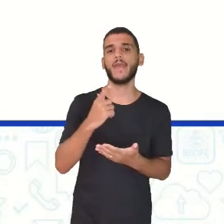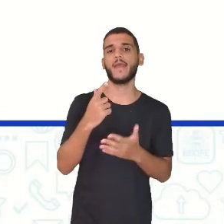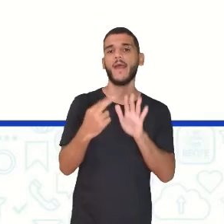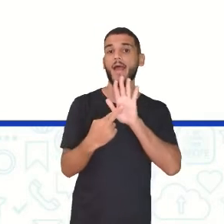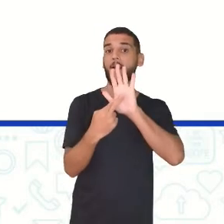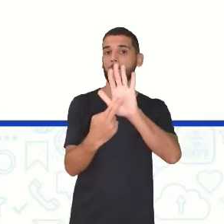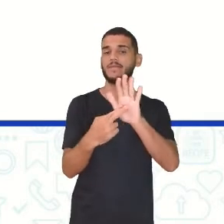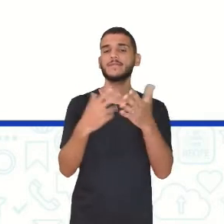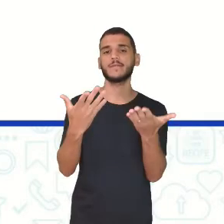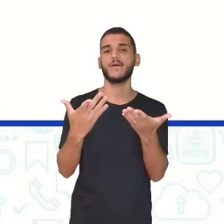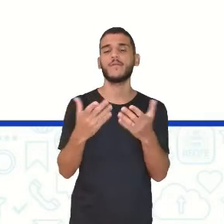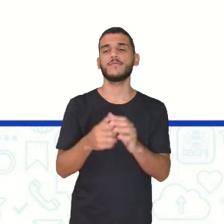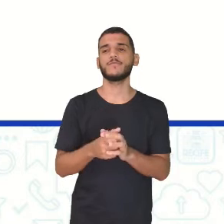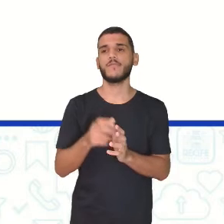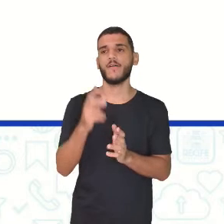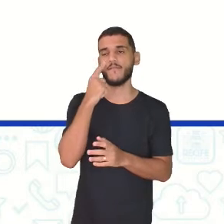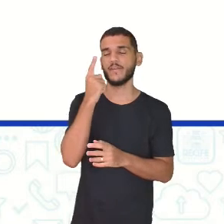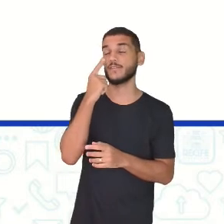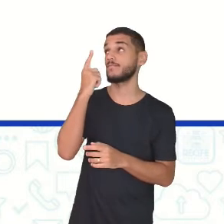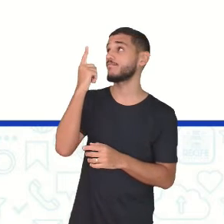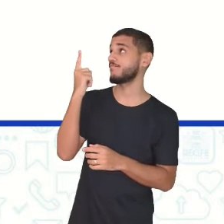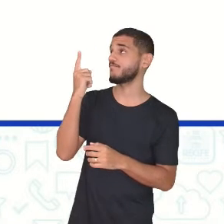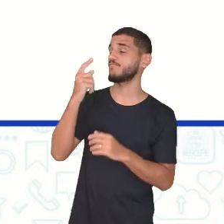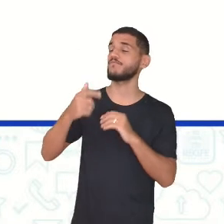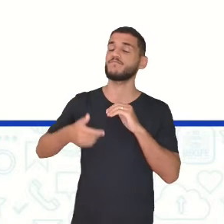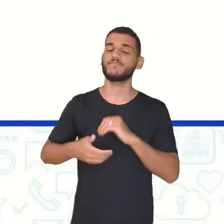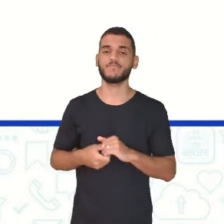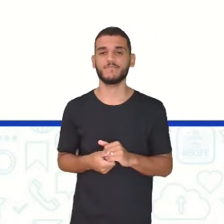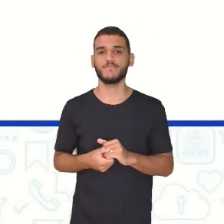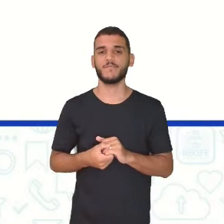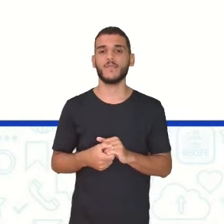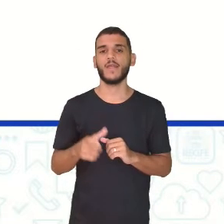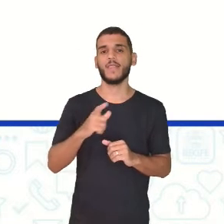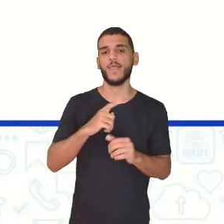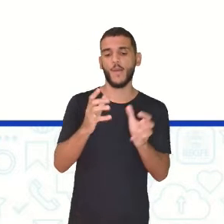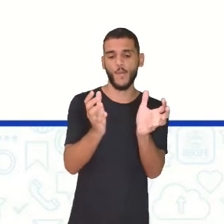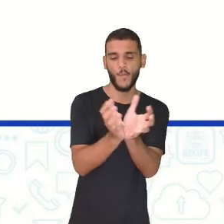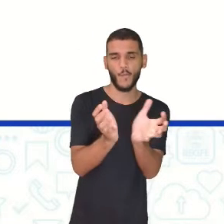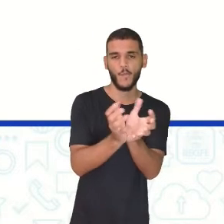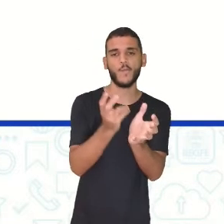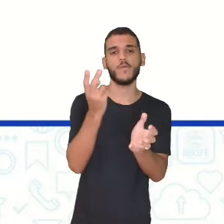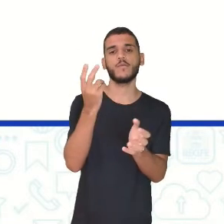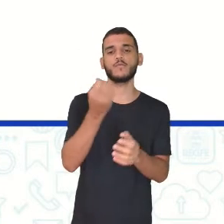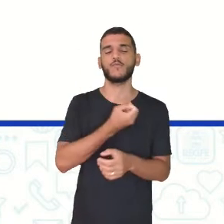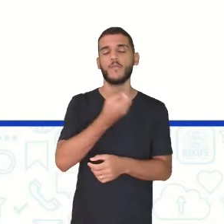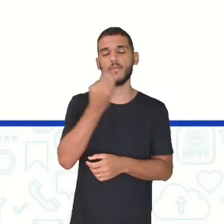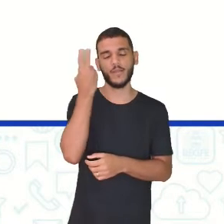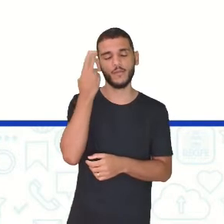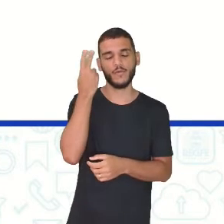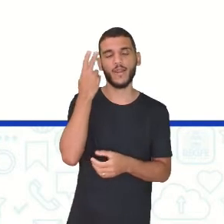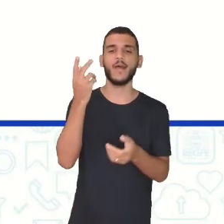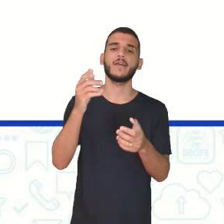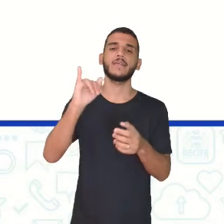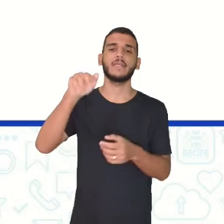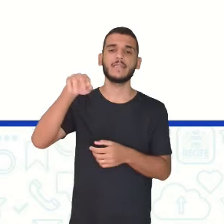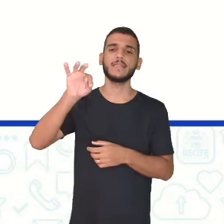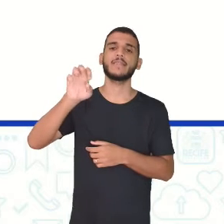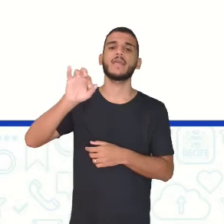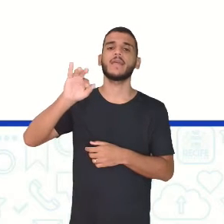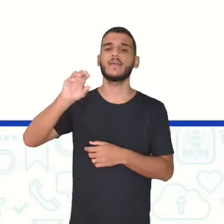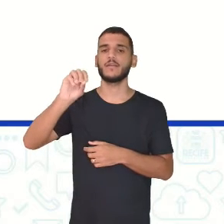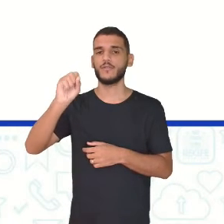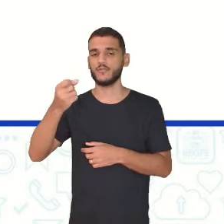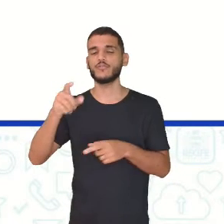dos conjuntos numéricos que eu falei aqui para vocês. O conjunto dos números naturais, os inteiros e os